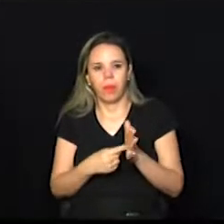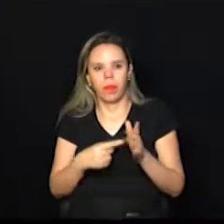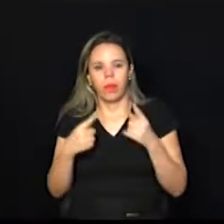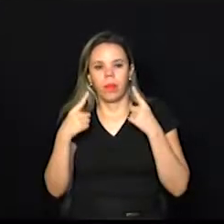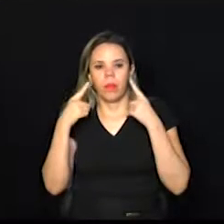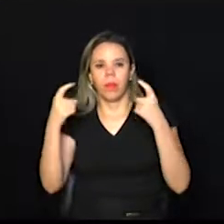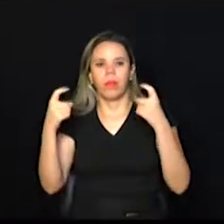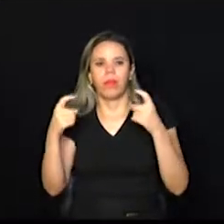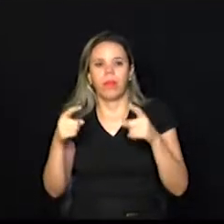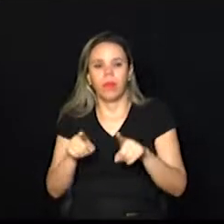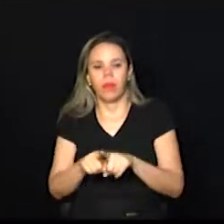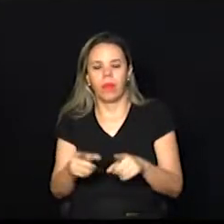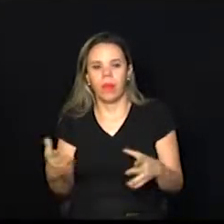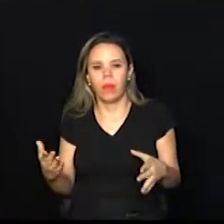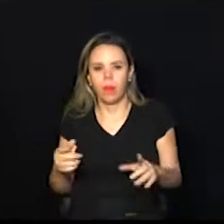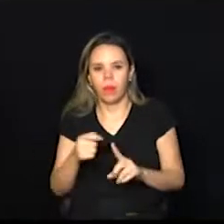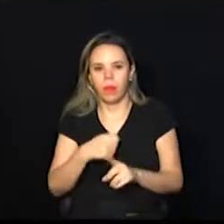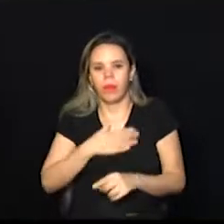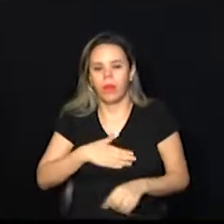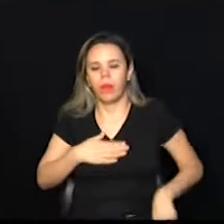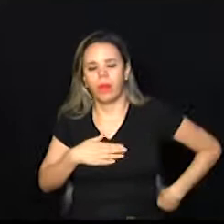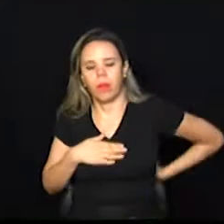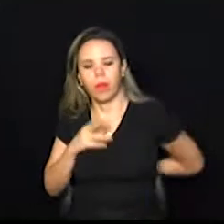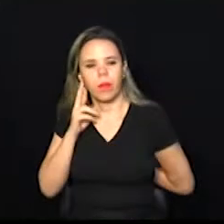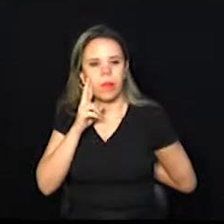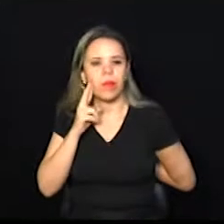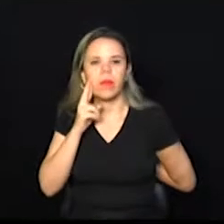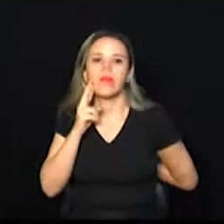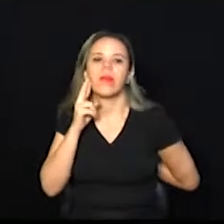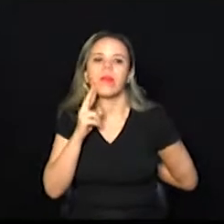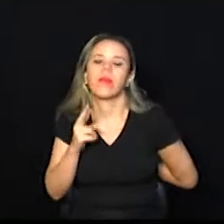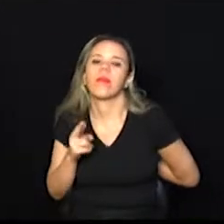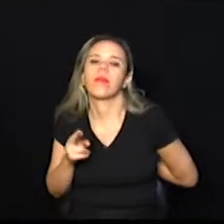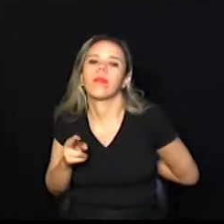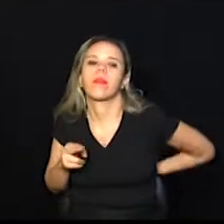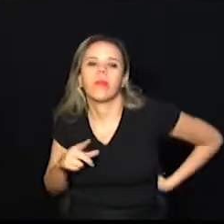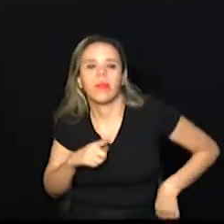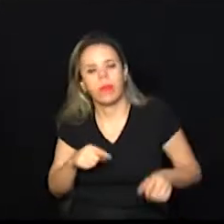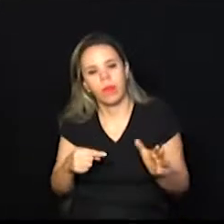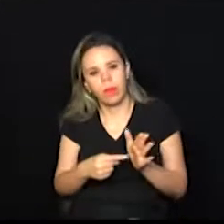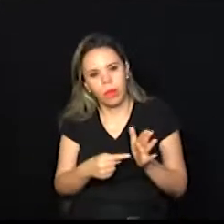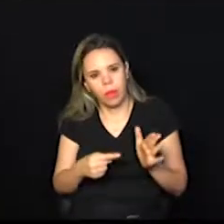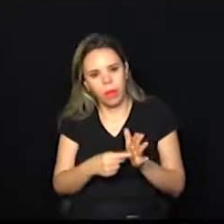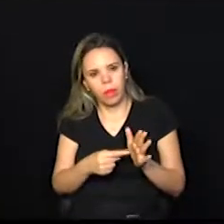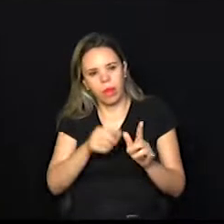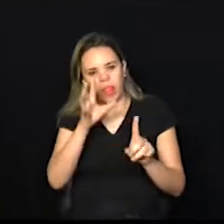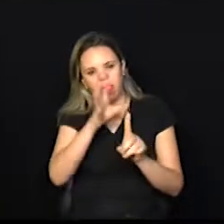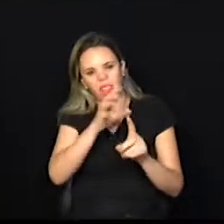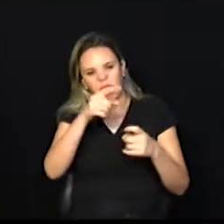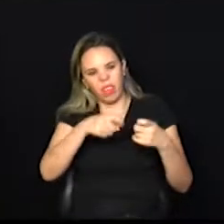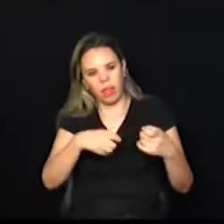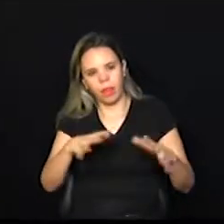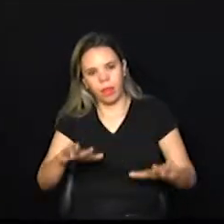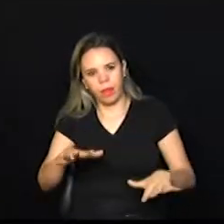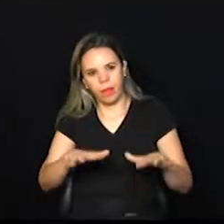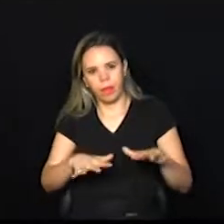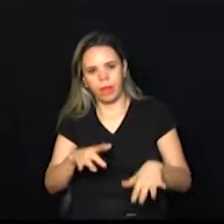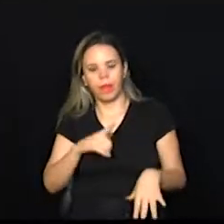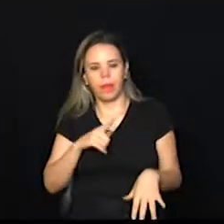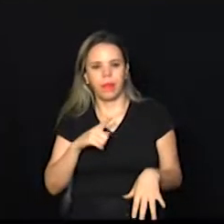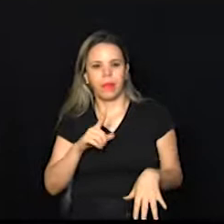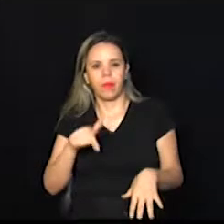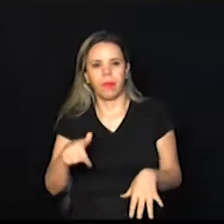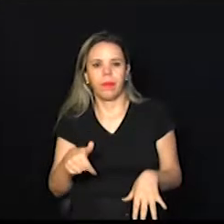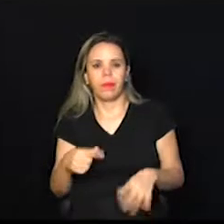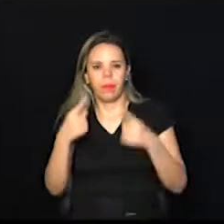Lilás, teve o nome de Botão Bela, que fala sobre o assédio sexual e que muitas vezes também leva depois